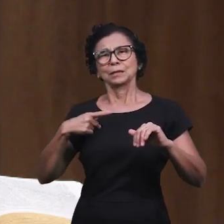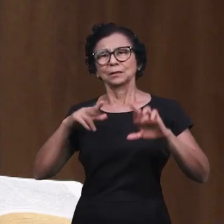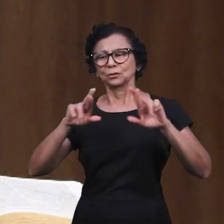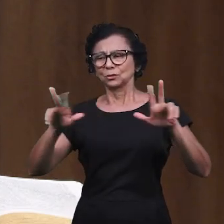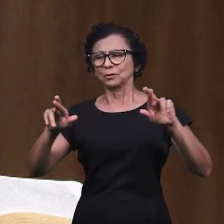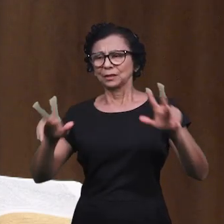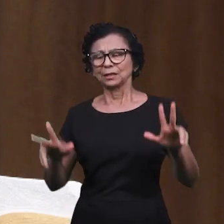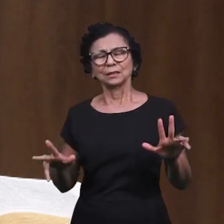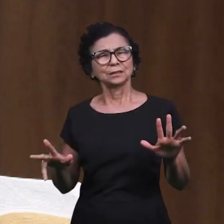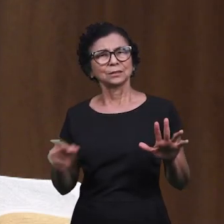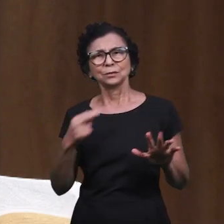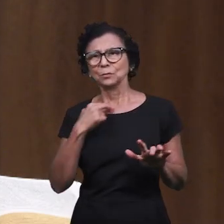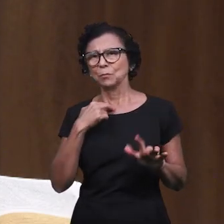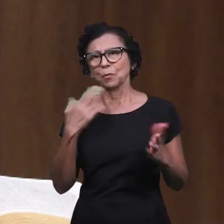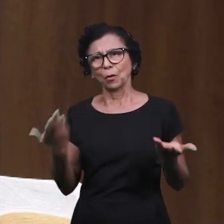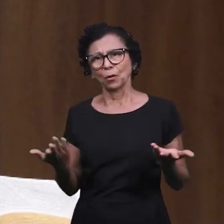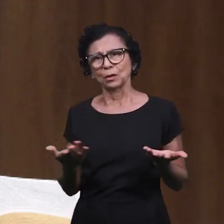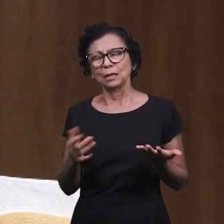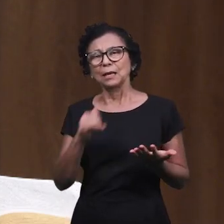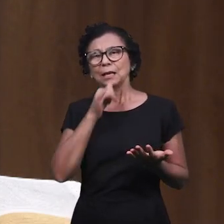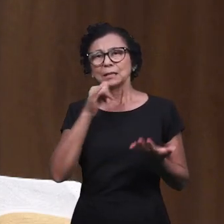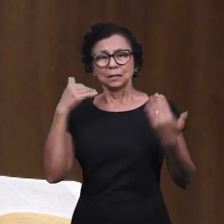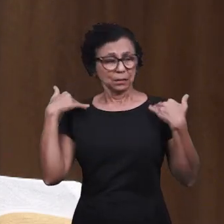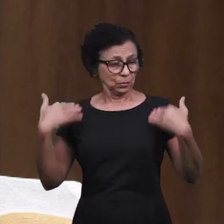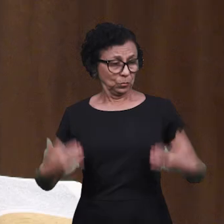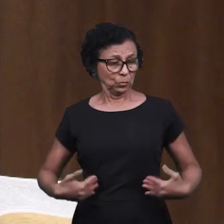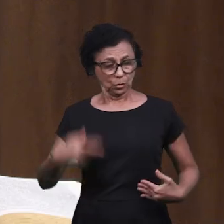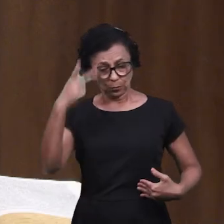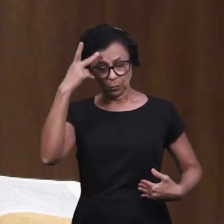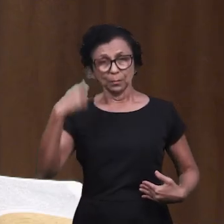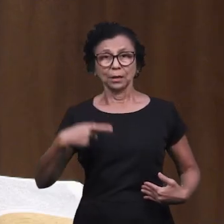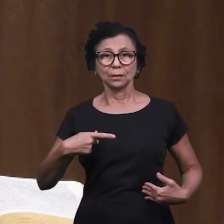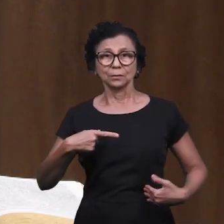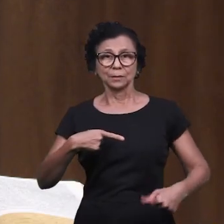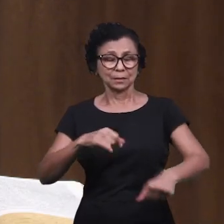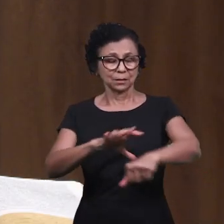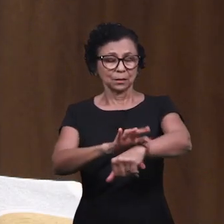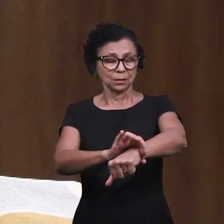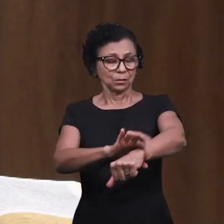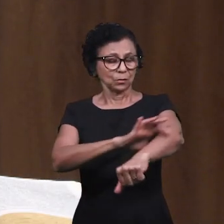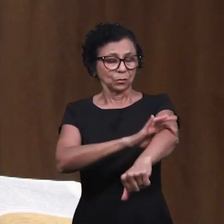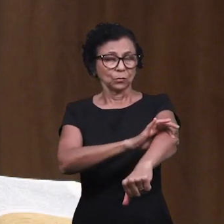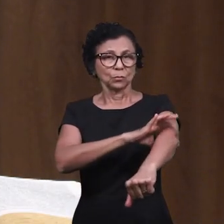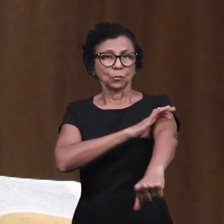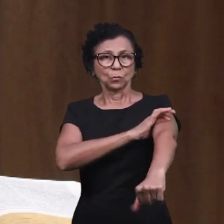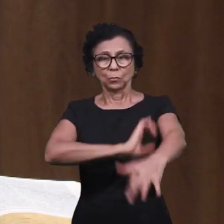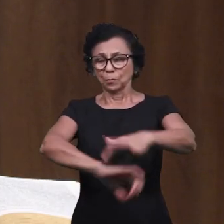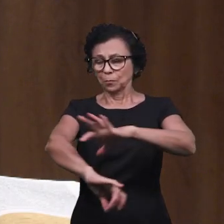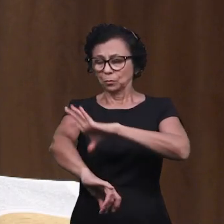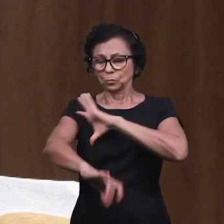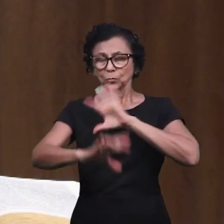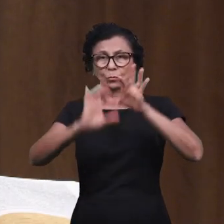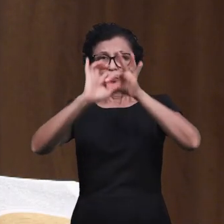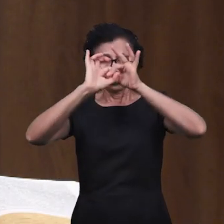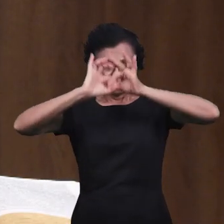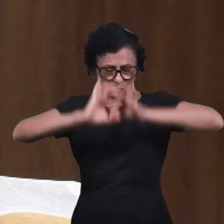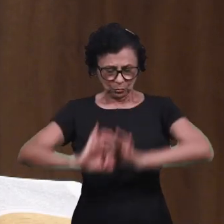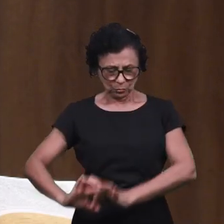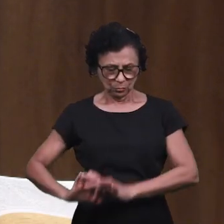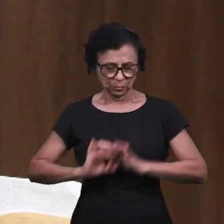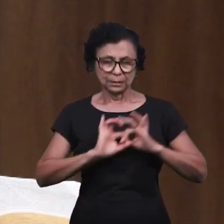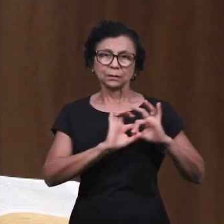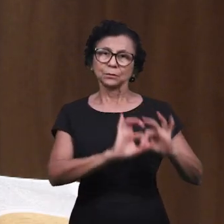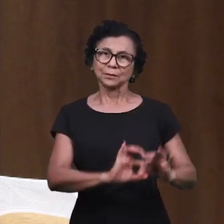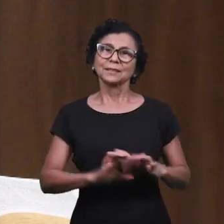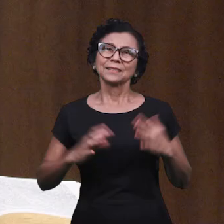né? Todos os membros numa mesma direção, numa mesma compreensão de tudo aquilo que Deus está fazendo nesta